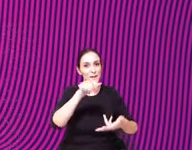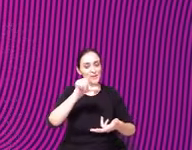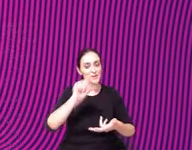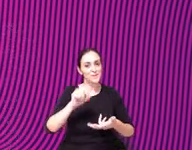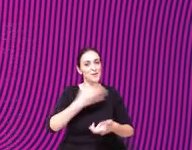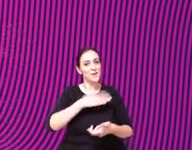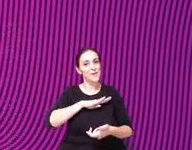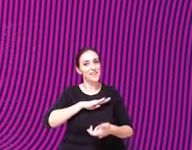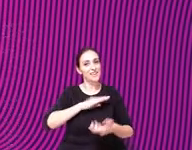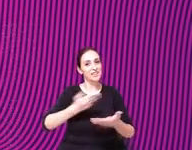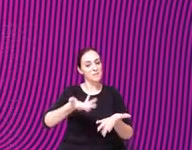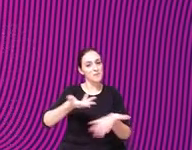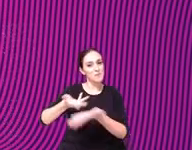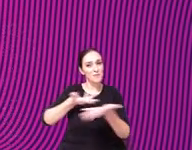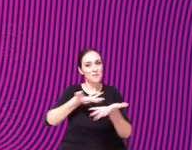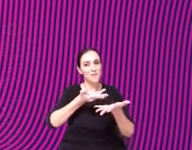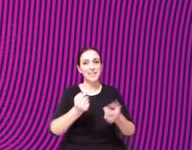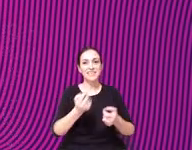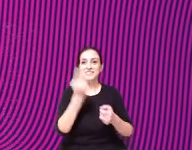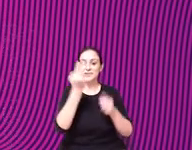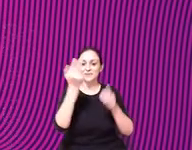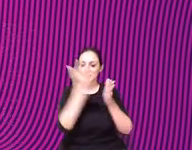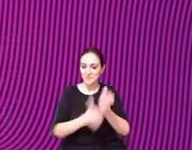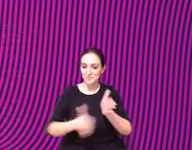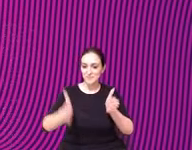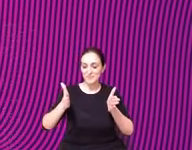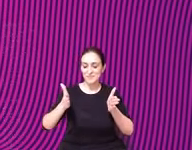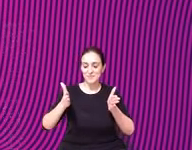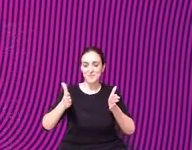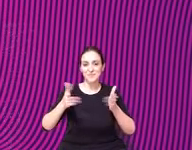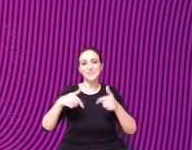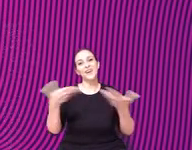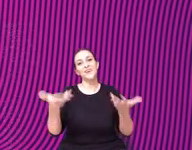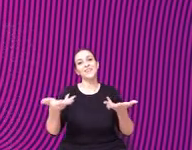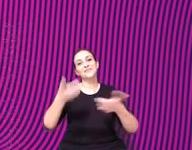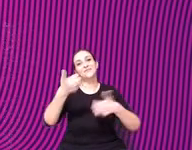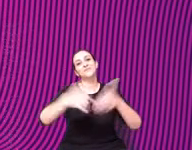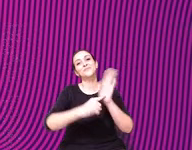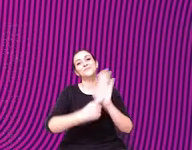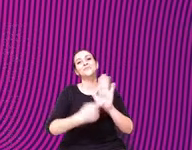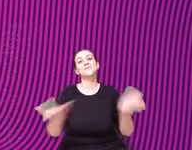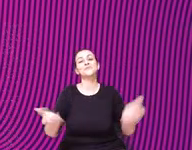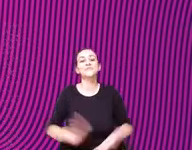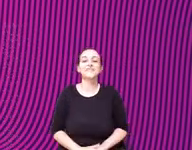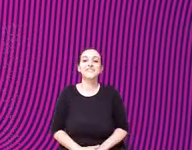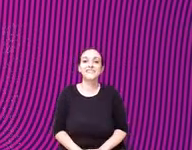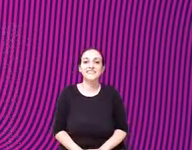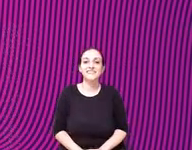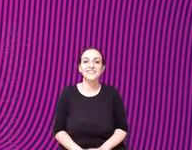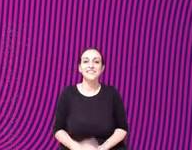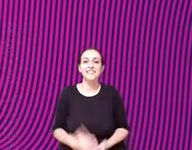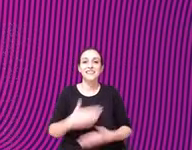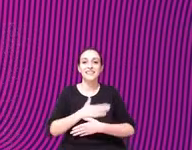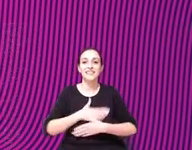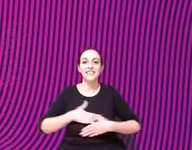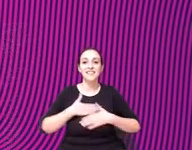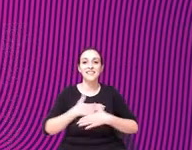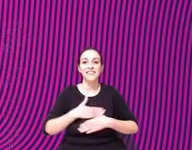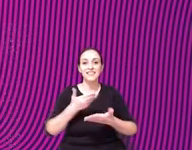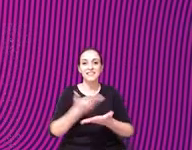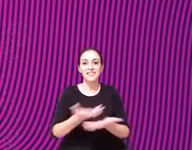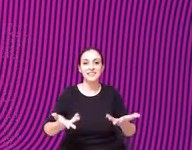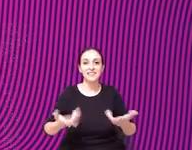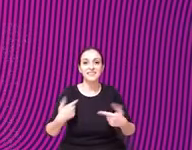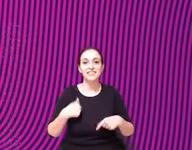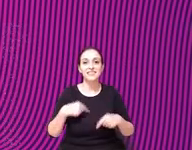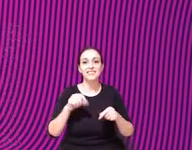vão estar fazendo a segunda sala nossa. Um prazer enorme em dar continuidade à nossa